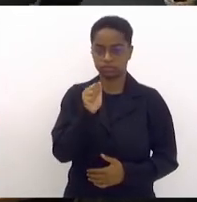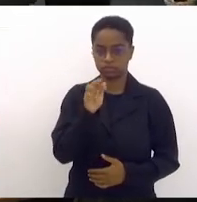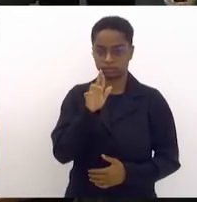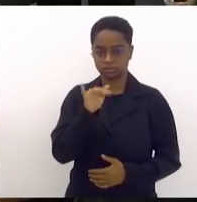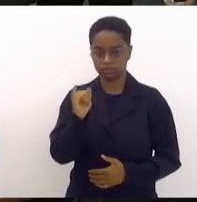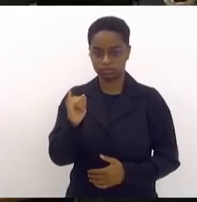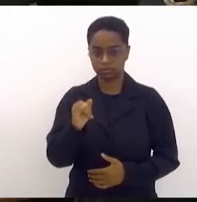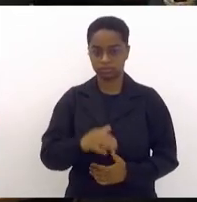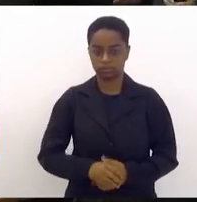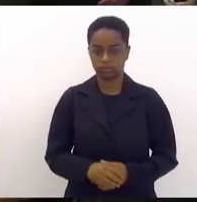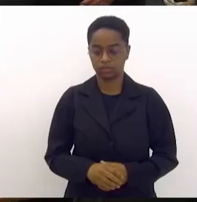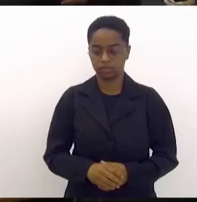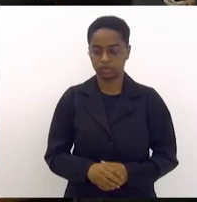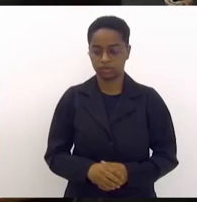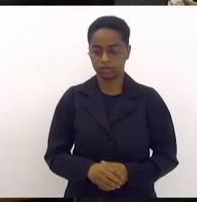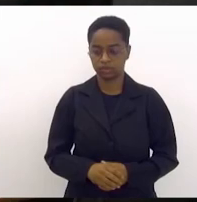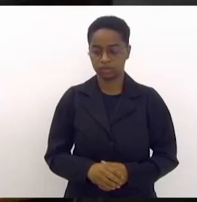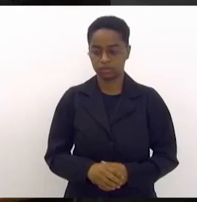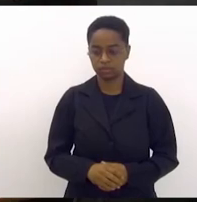deputado Jorge Felipe Neto,